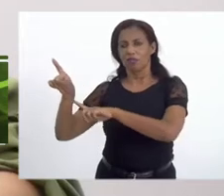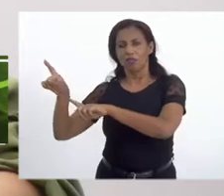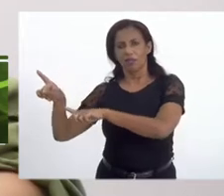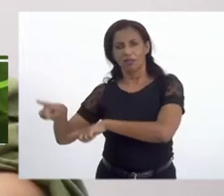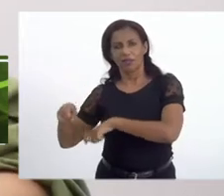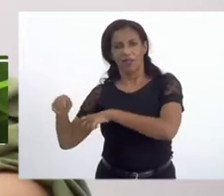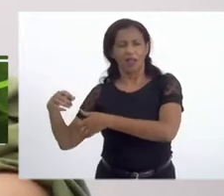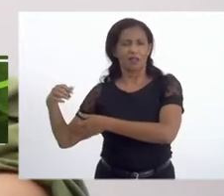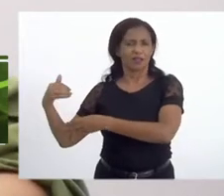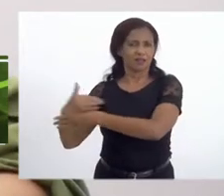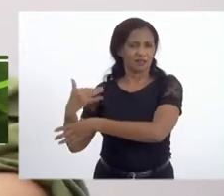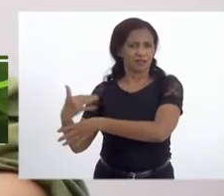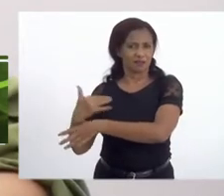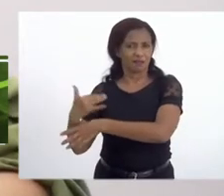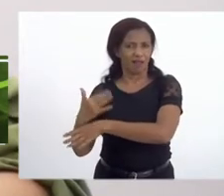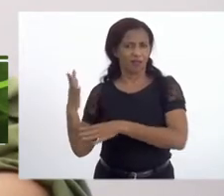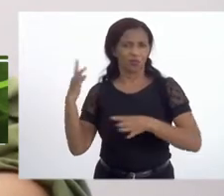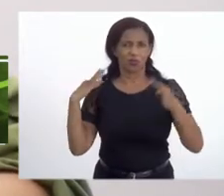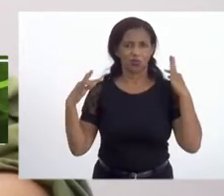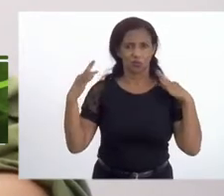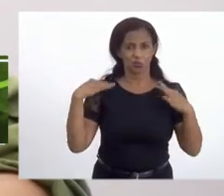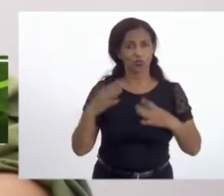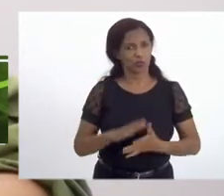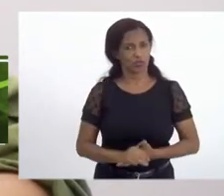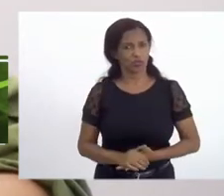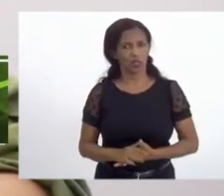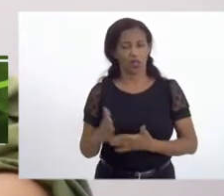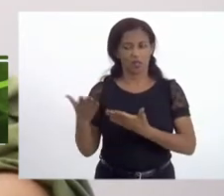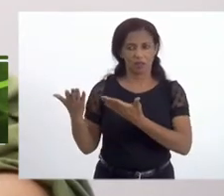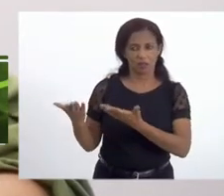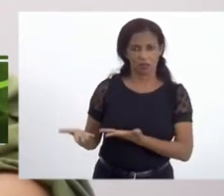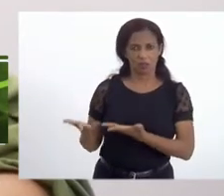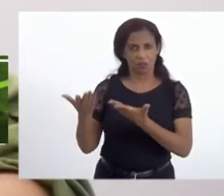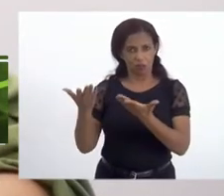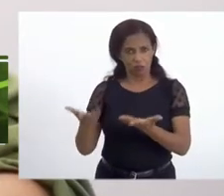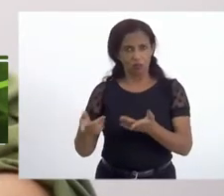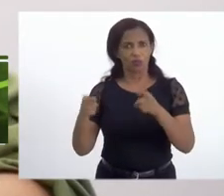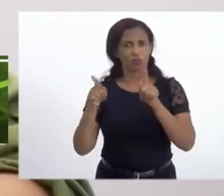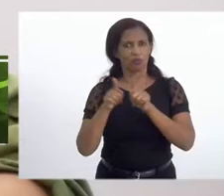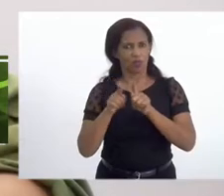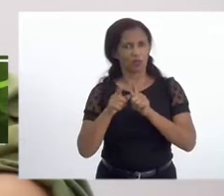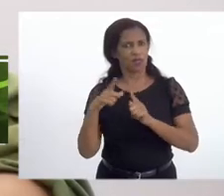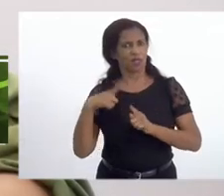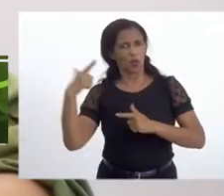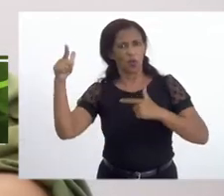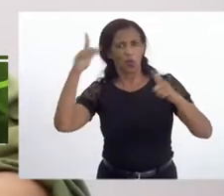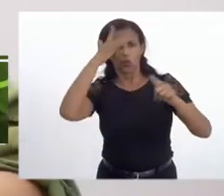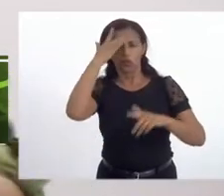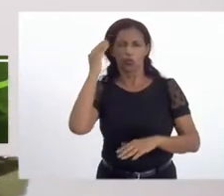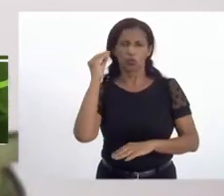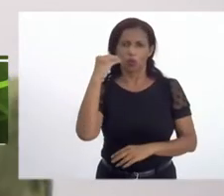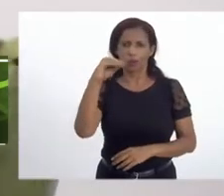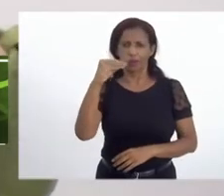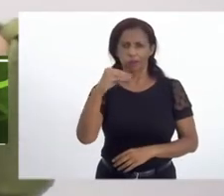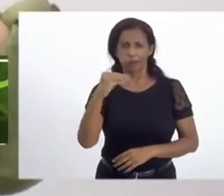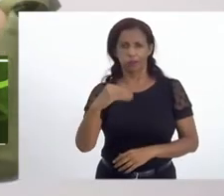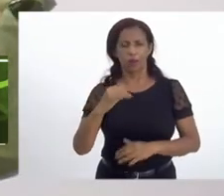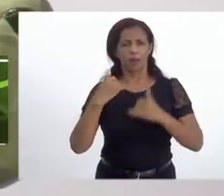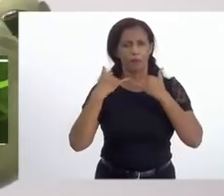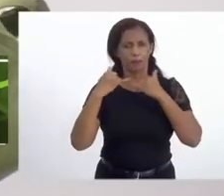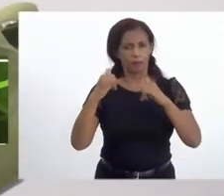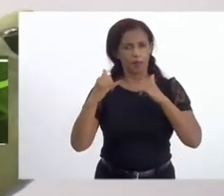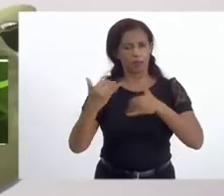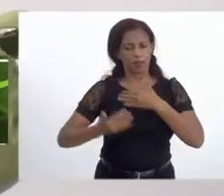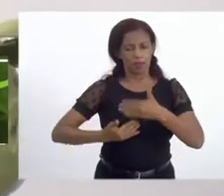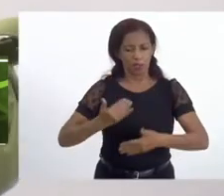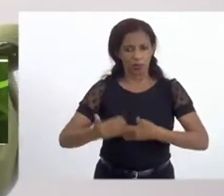participação, assim como o senhor. Temos outras pessoas aqui também colocando mensagens e no decorrer da audiência pública nós vamos